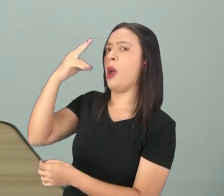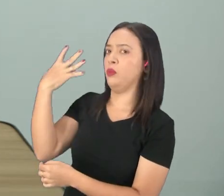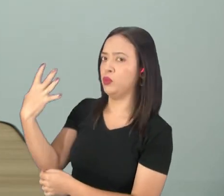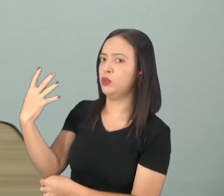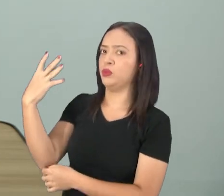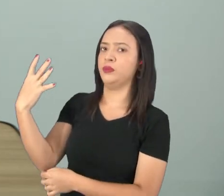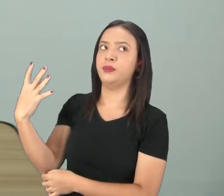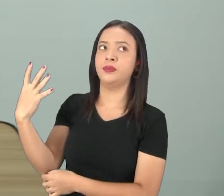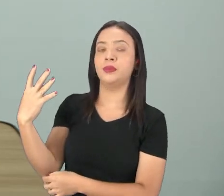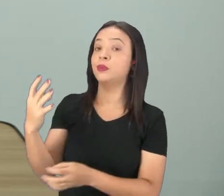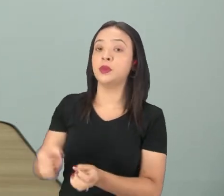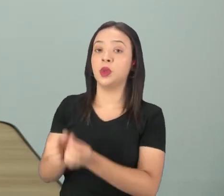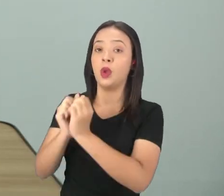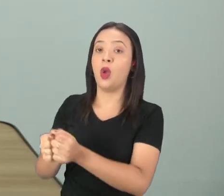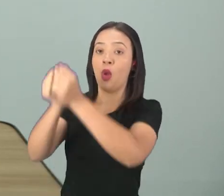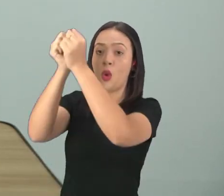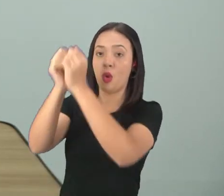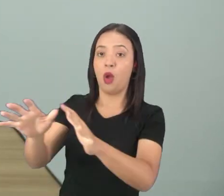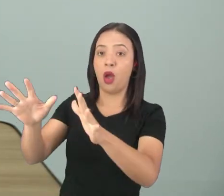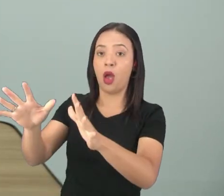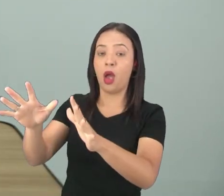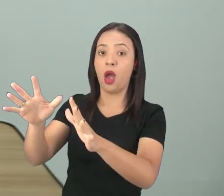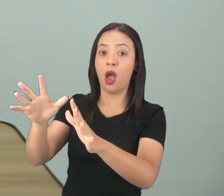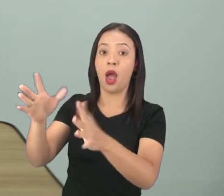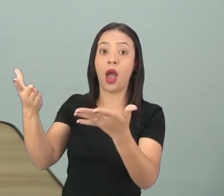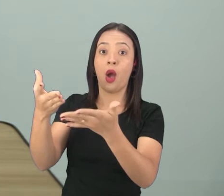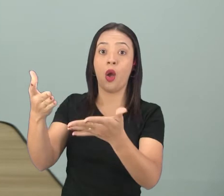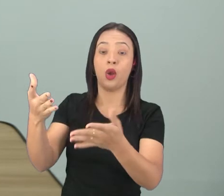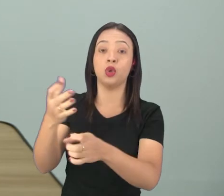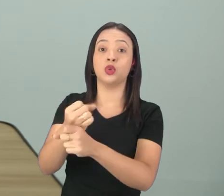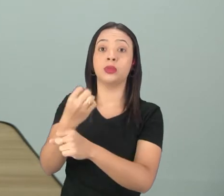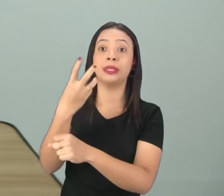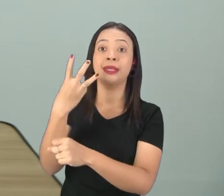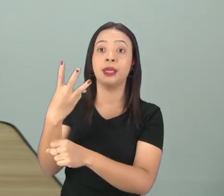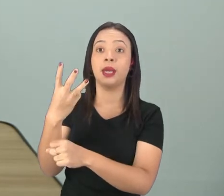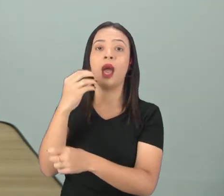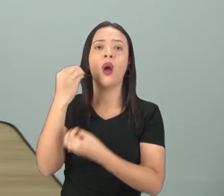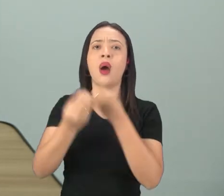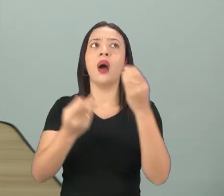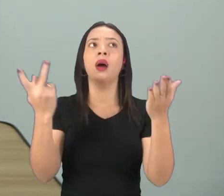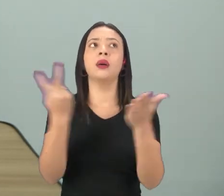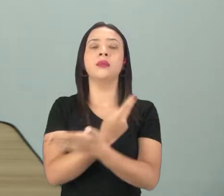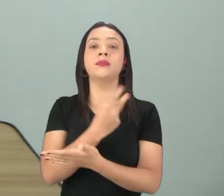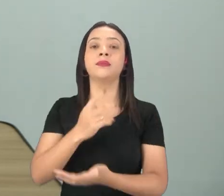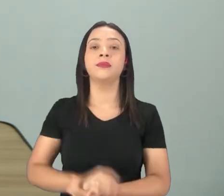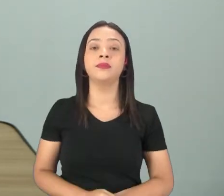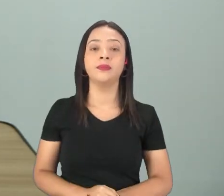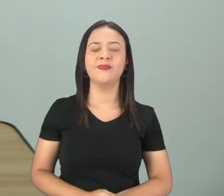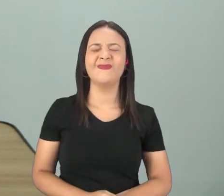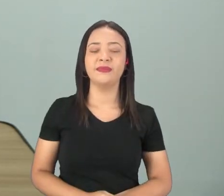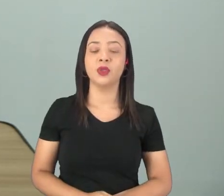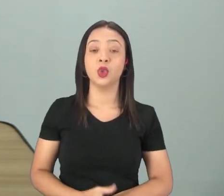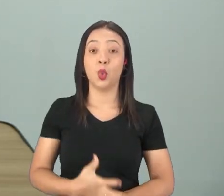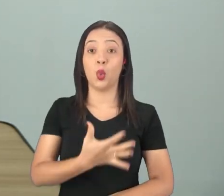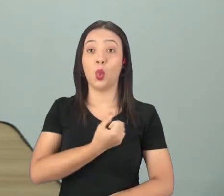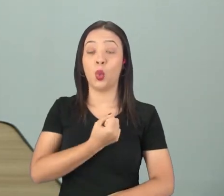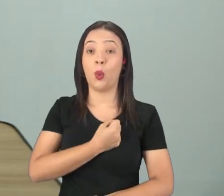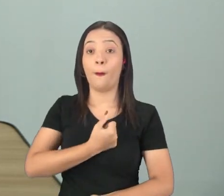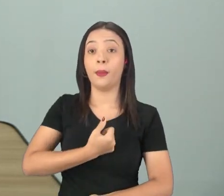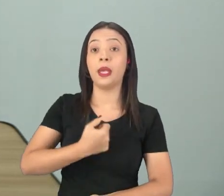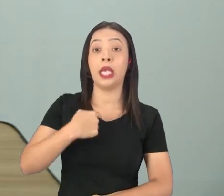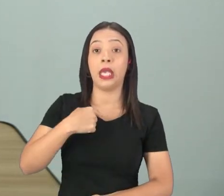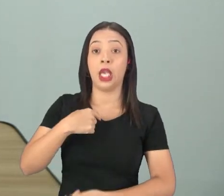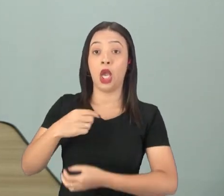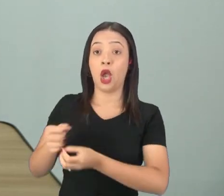jogou. Caiu nesse número aqui, ó, 3. O que vai acontecer aqui? Vamos lá. O número que eu joguei, a primeira